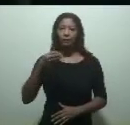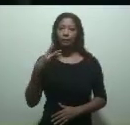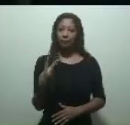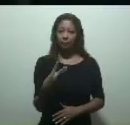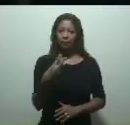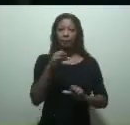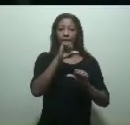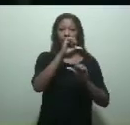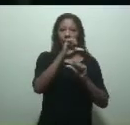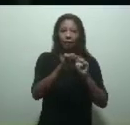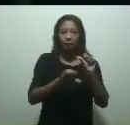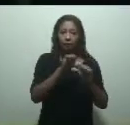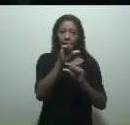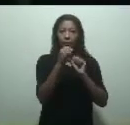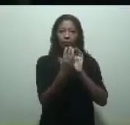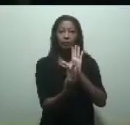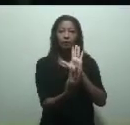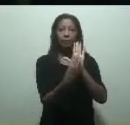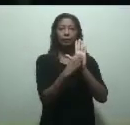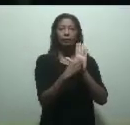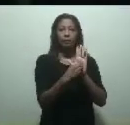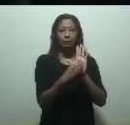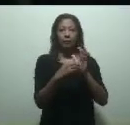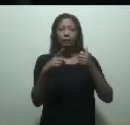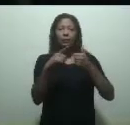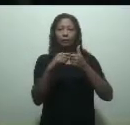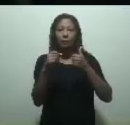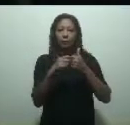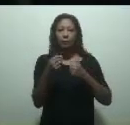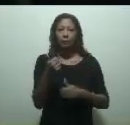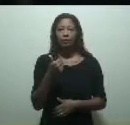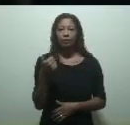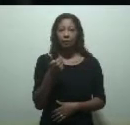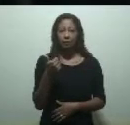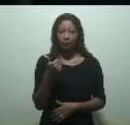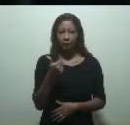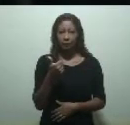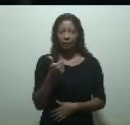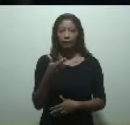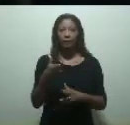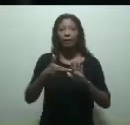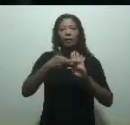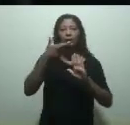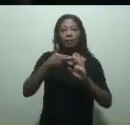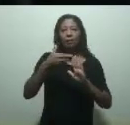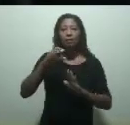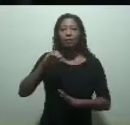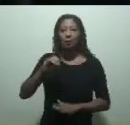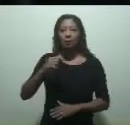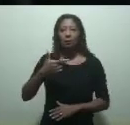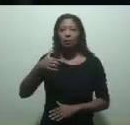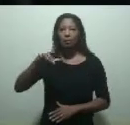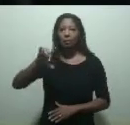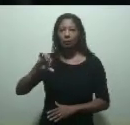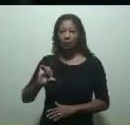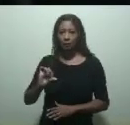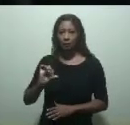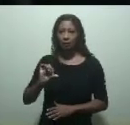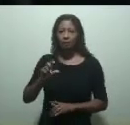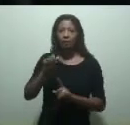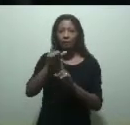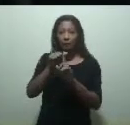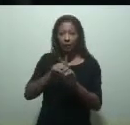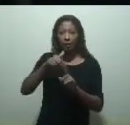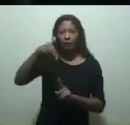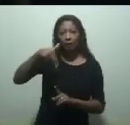a ementa e o caput do artigo 1º da Resolução número 029, de 25 de novembro